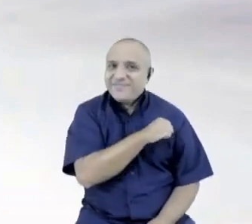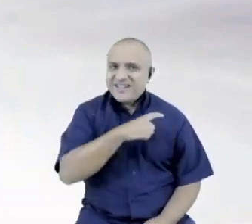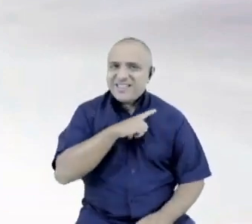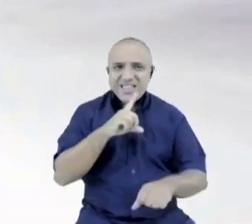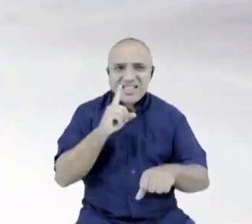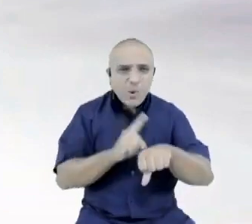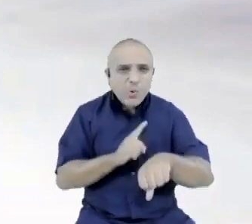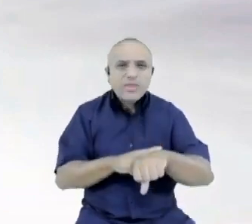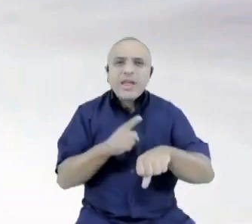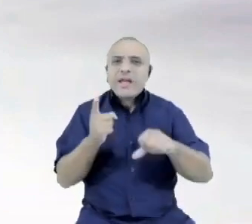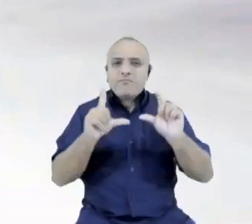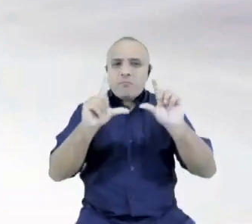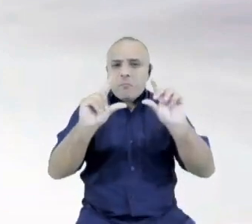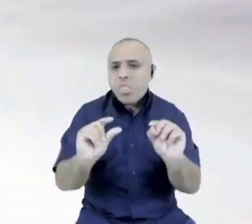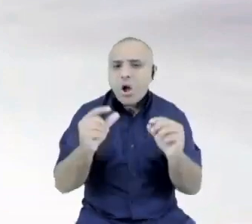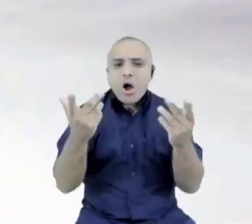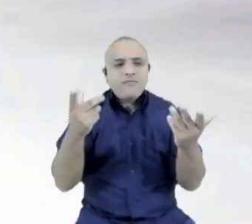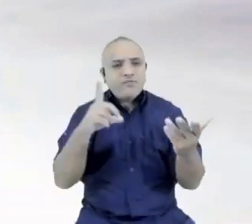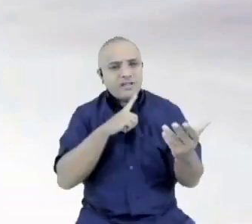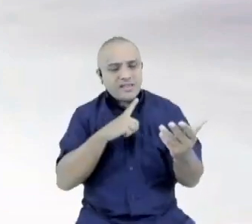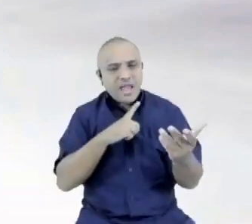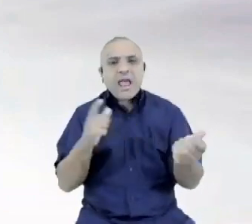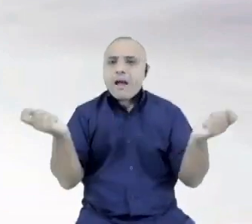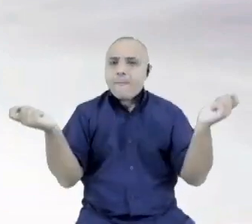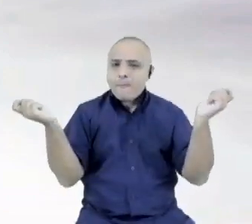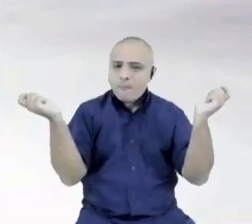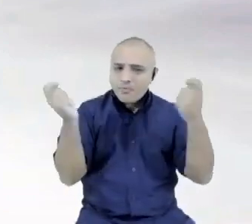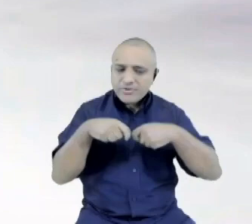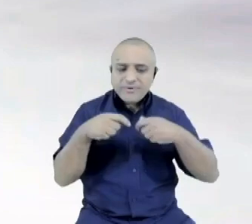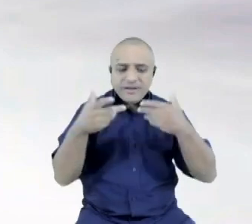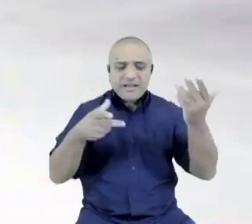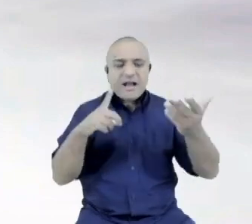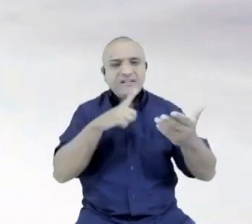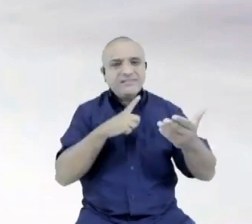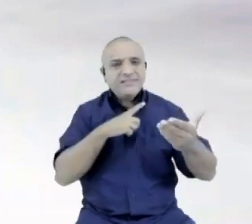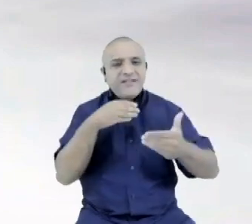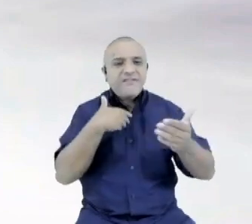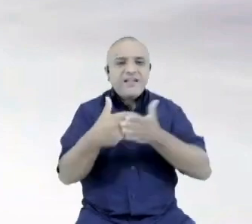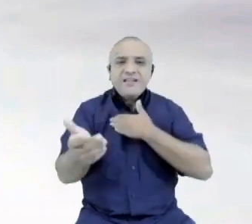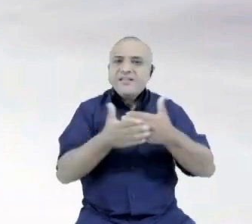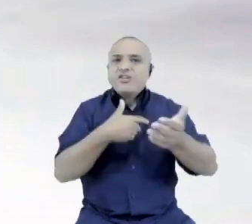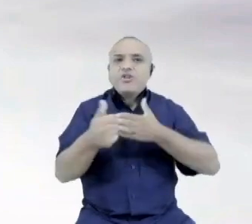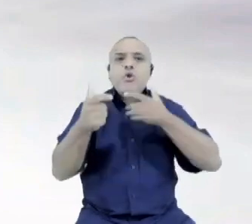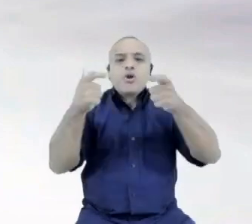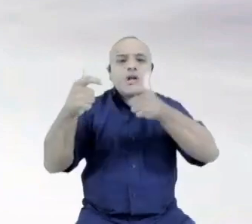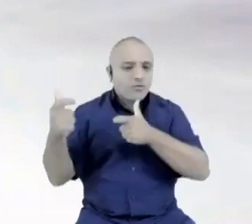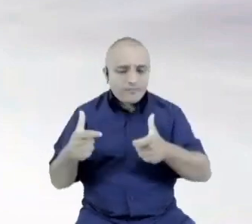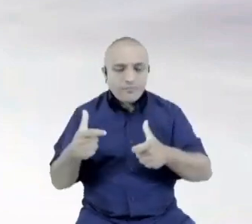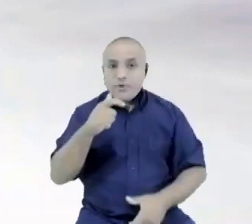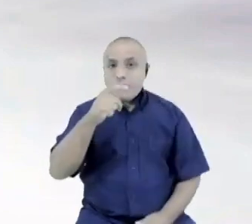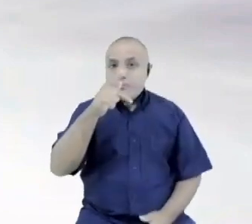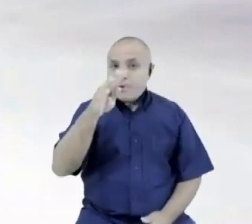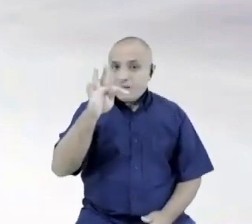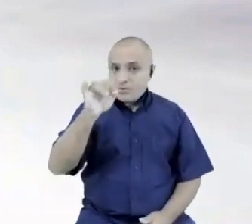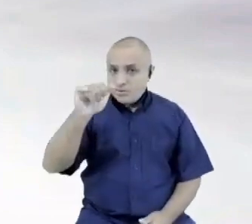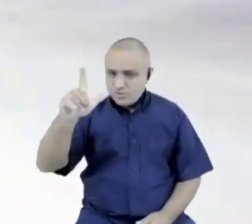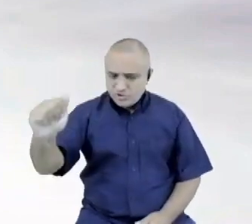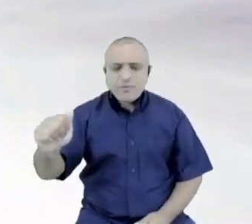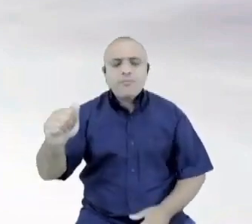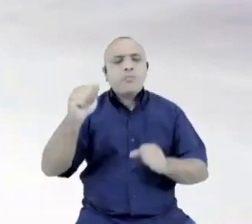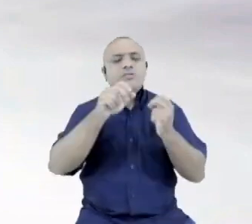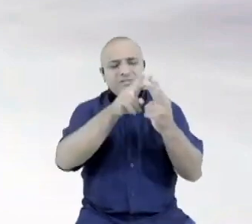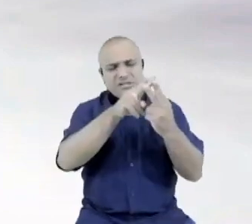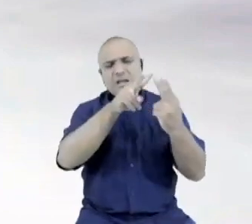né, menor, então você tem a possibilidade de ser vista em qualquer lugar, né? O patologista pode estar remotamente,